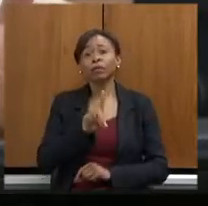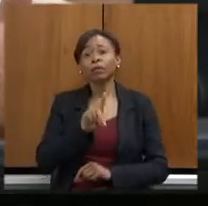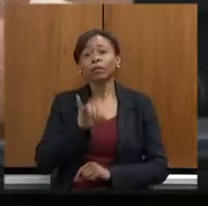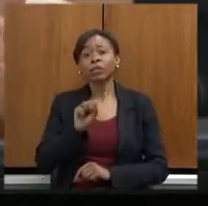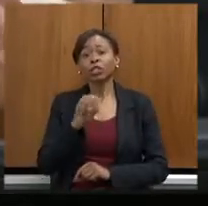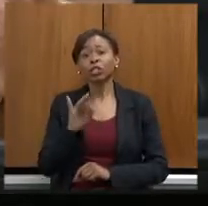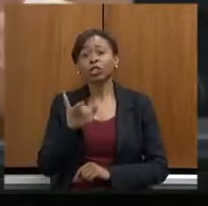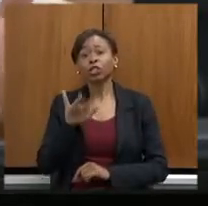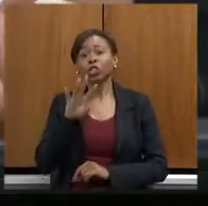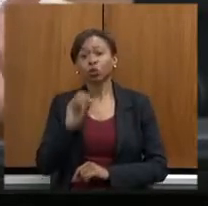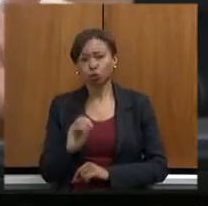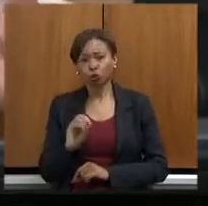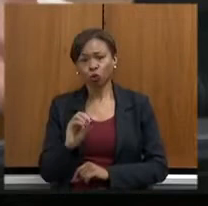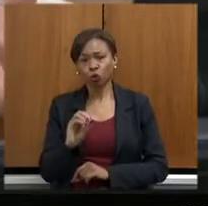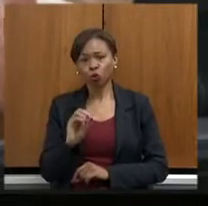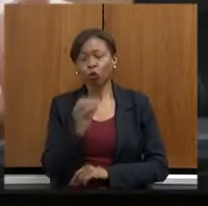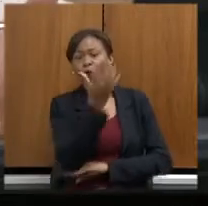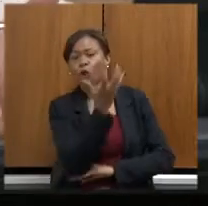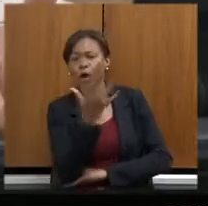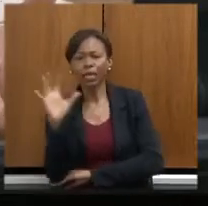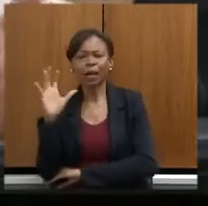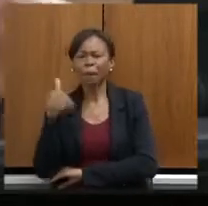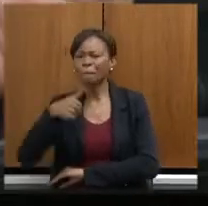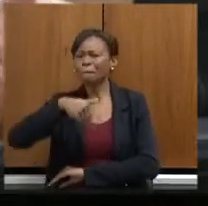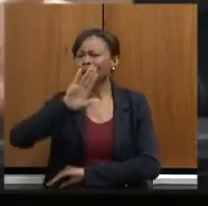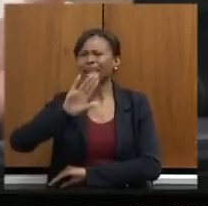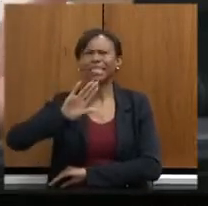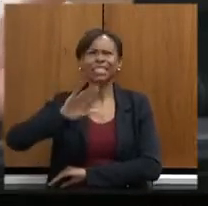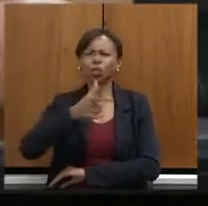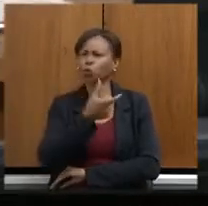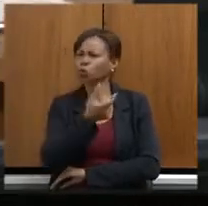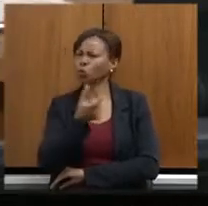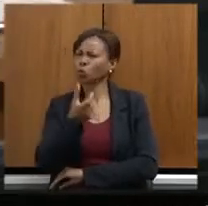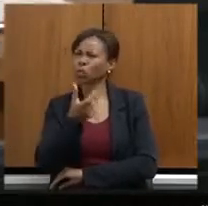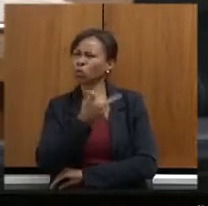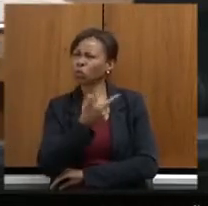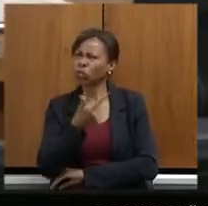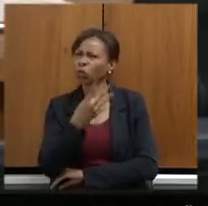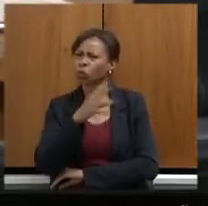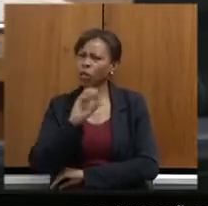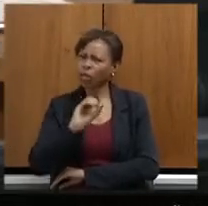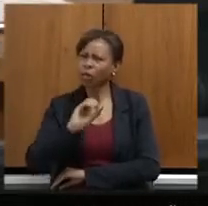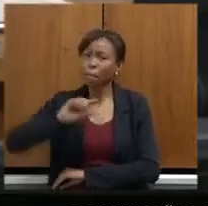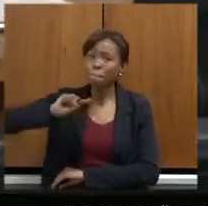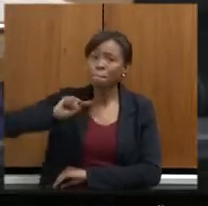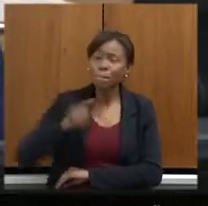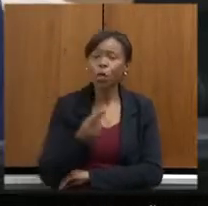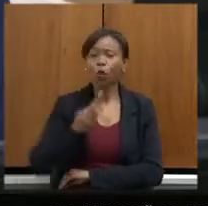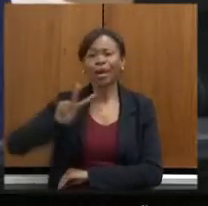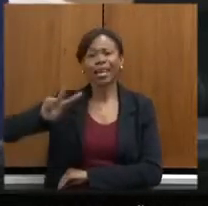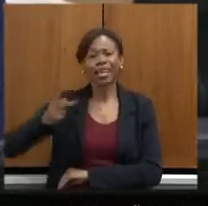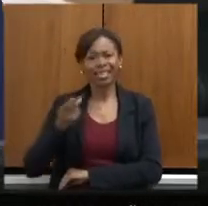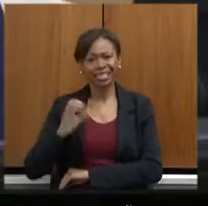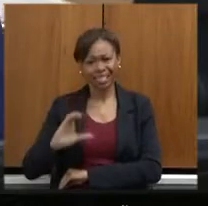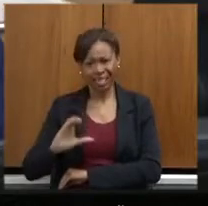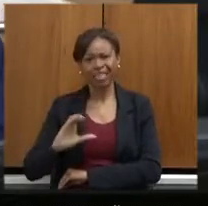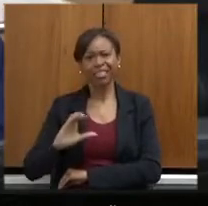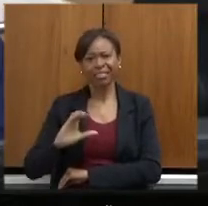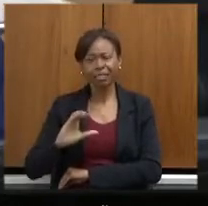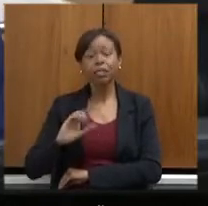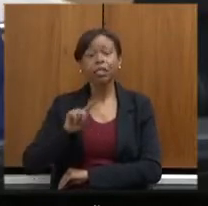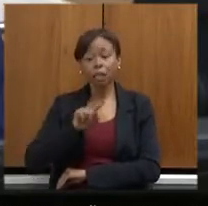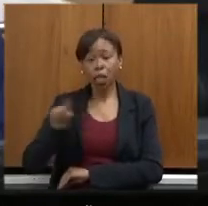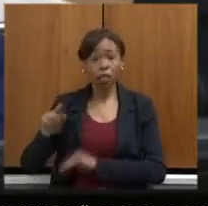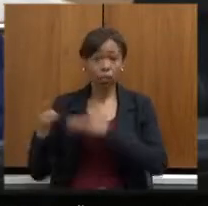mil hectares que foram negociados com 19 empresas a época Nossa Montamos está aqui Doutora